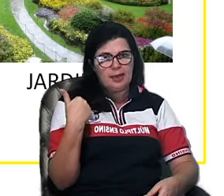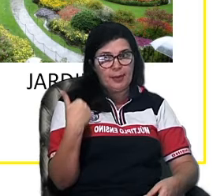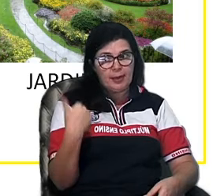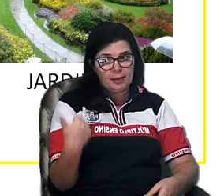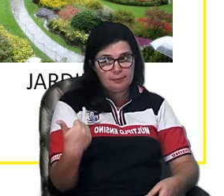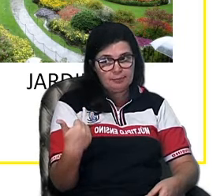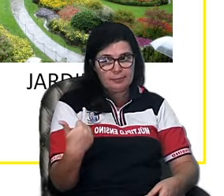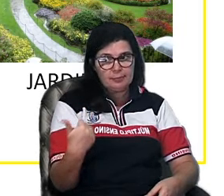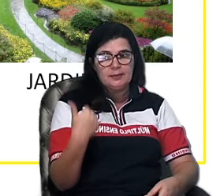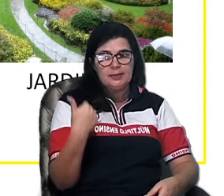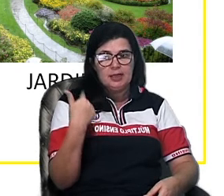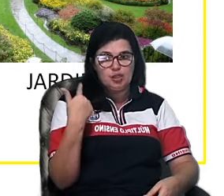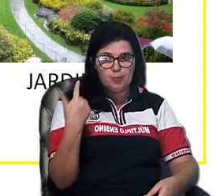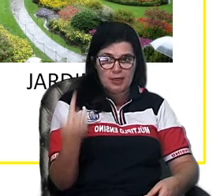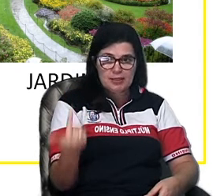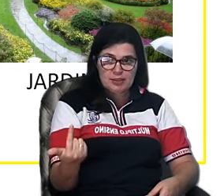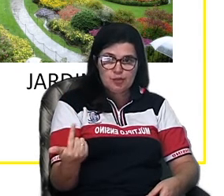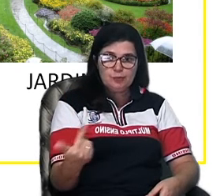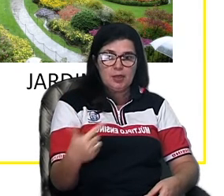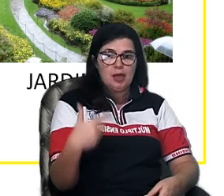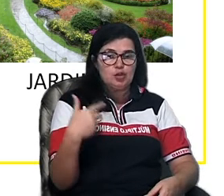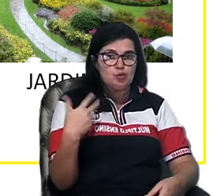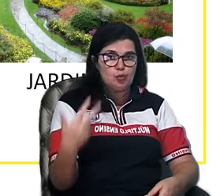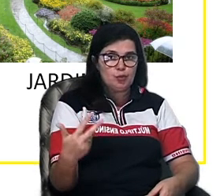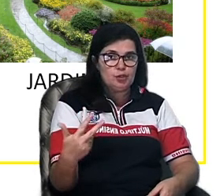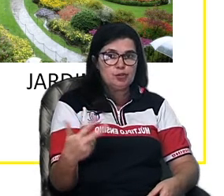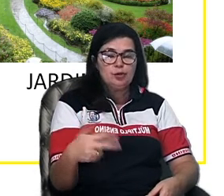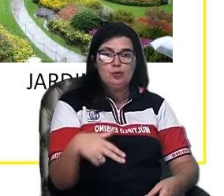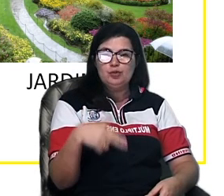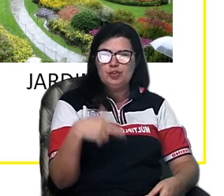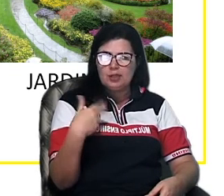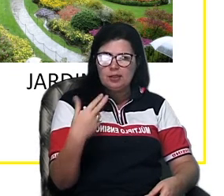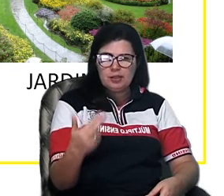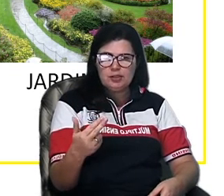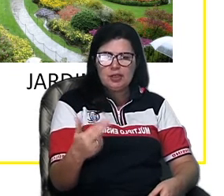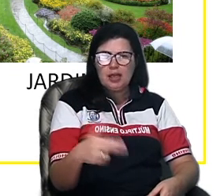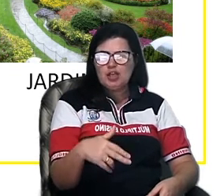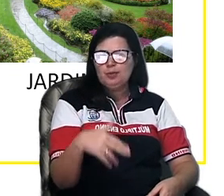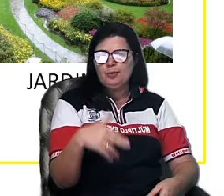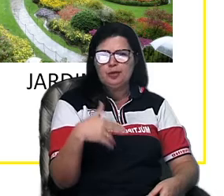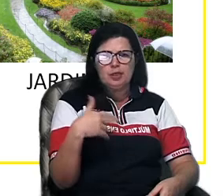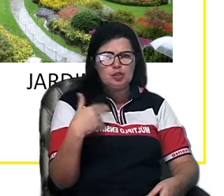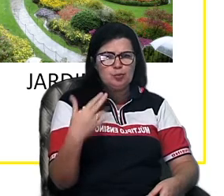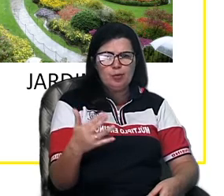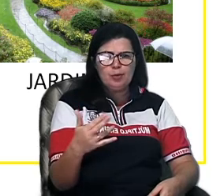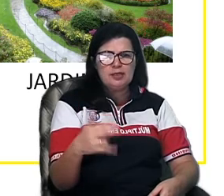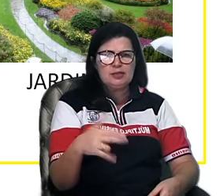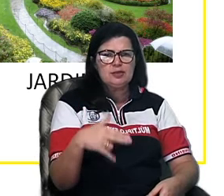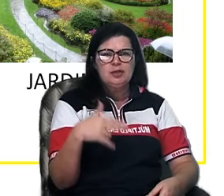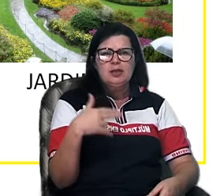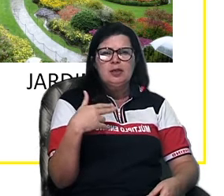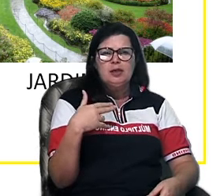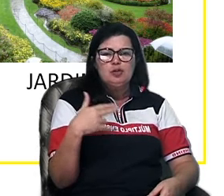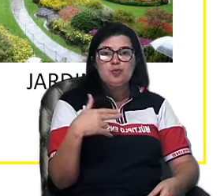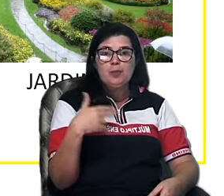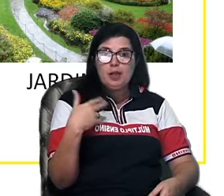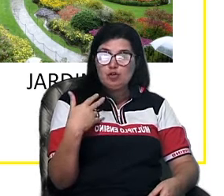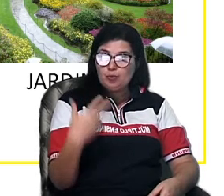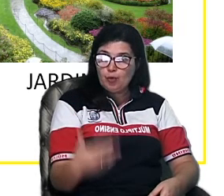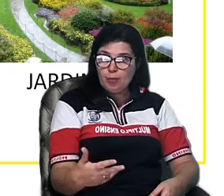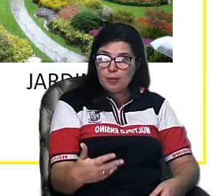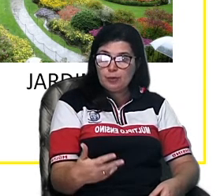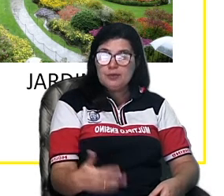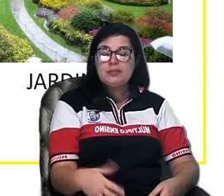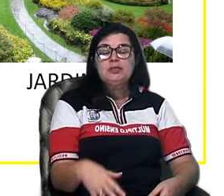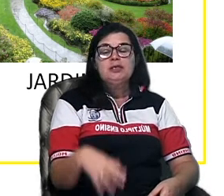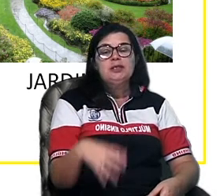destacar a praia, as praças, as ruas, os jardins, as bibliotecas públicas, os